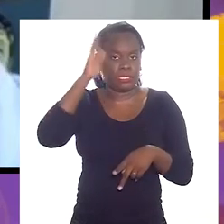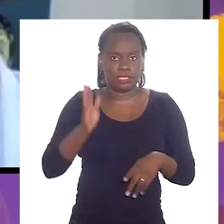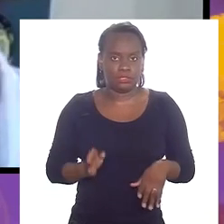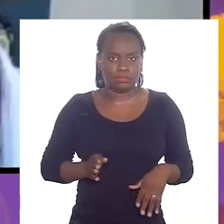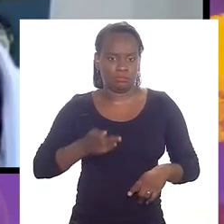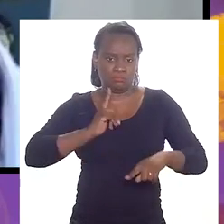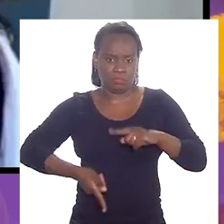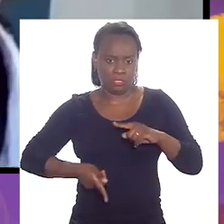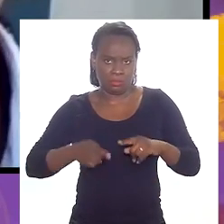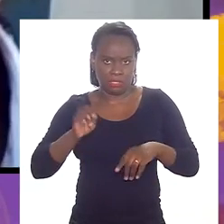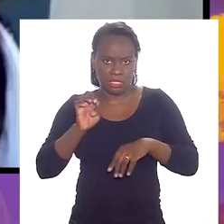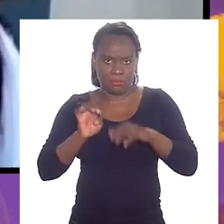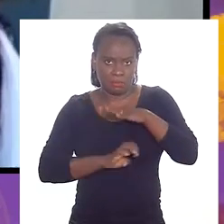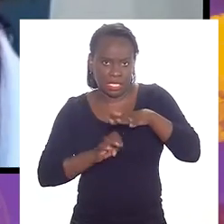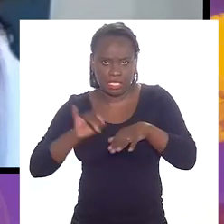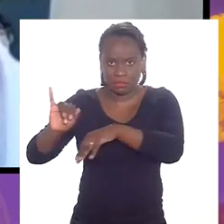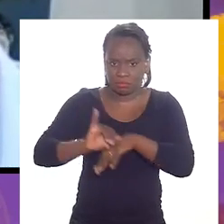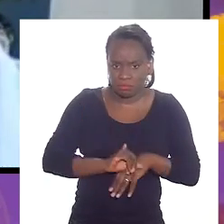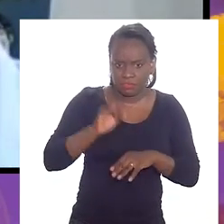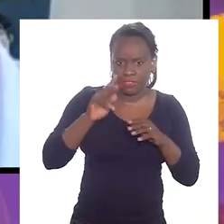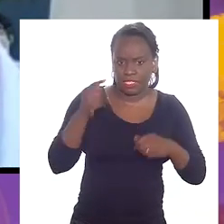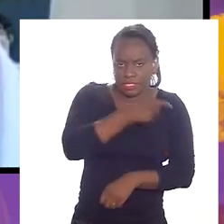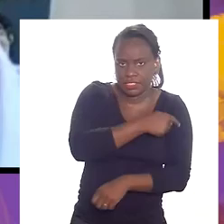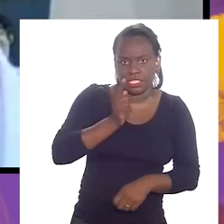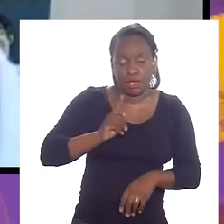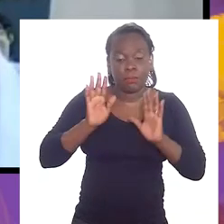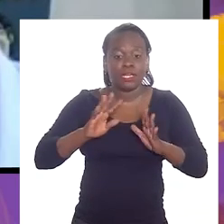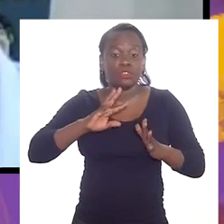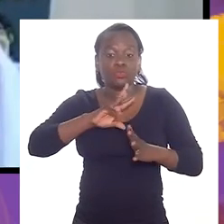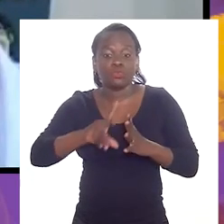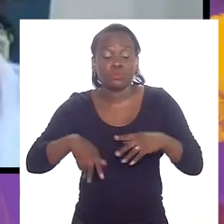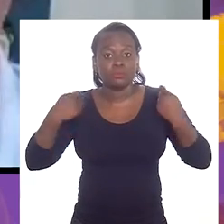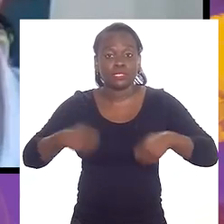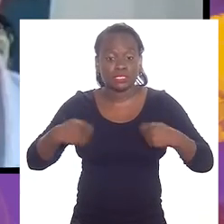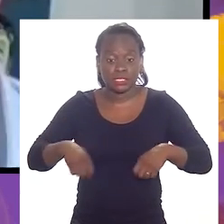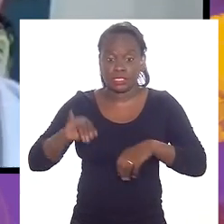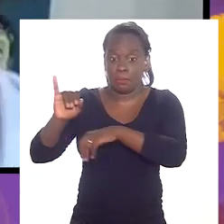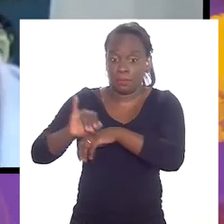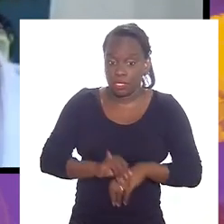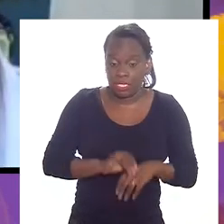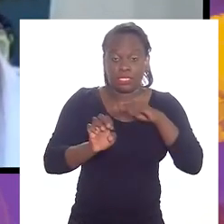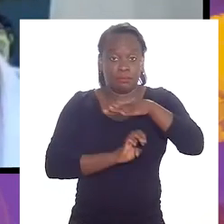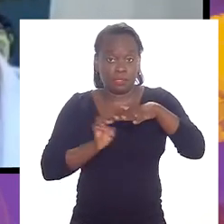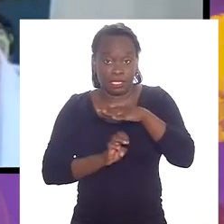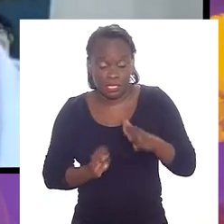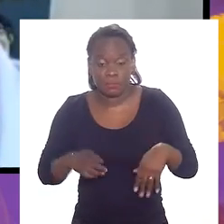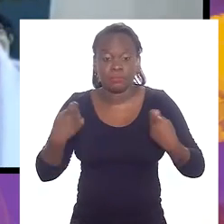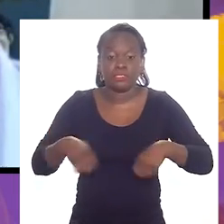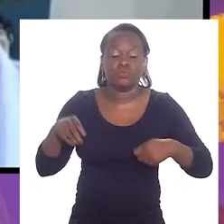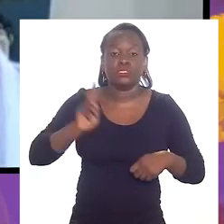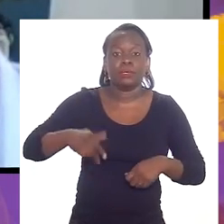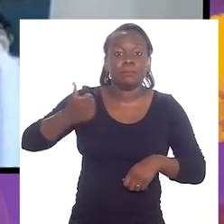brasileira nada impede que as empresas importa em vacinas mais que todas elas sejam aquelas importadas por empresas